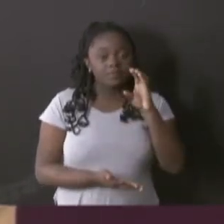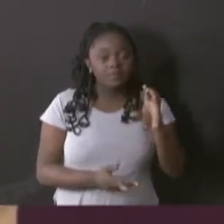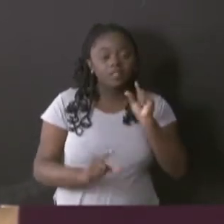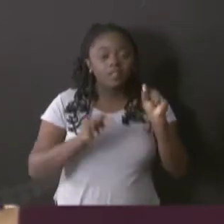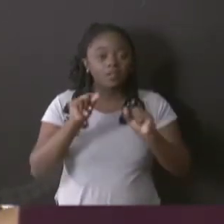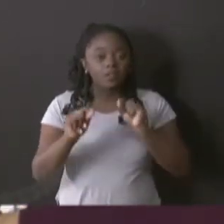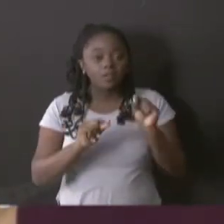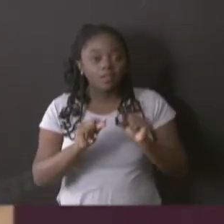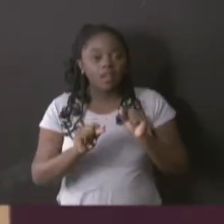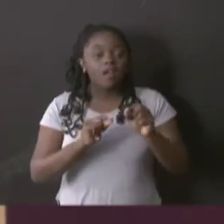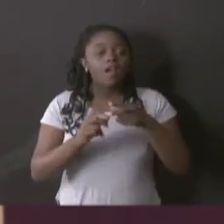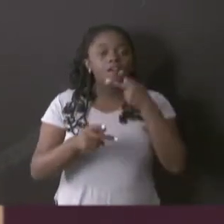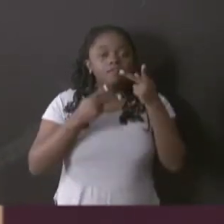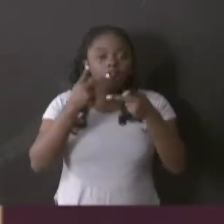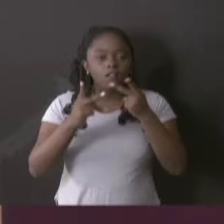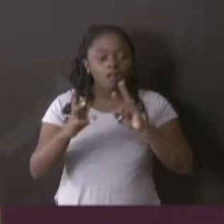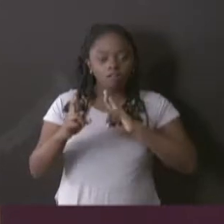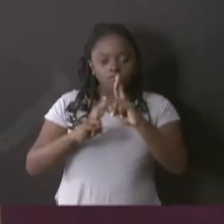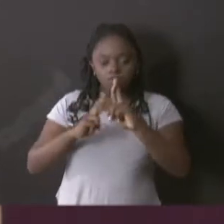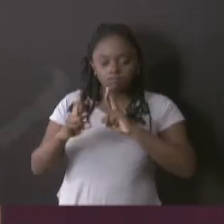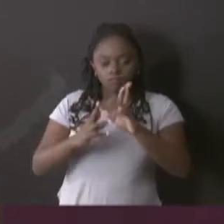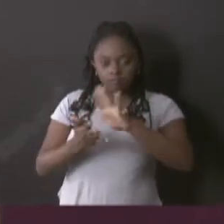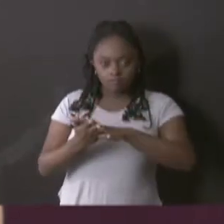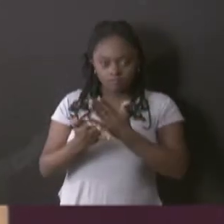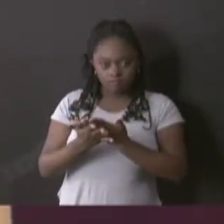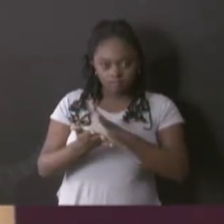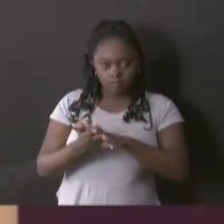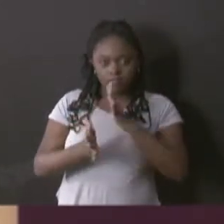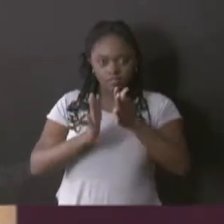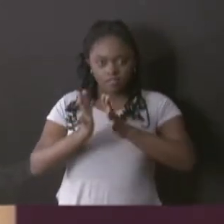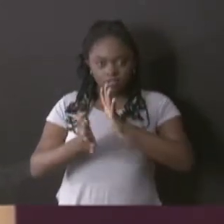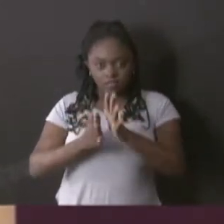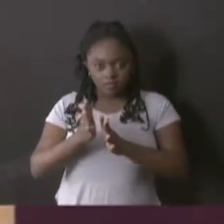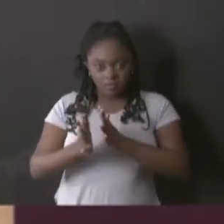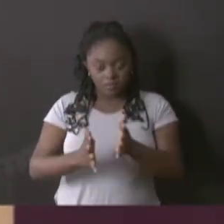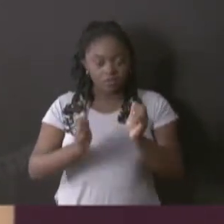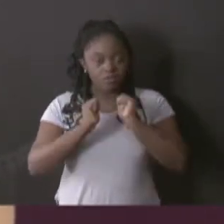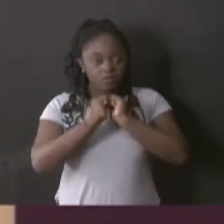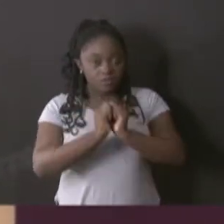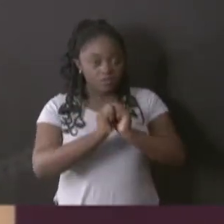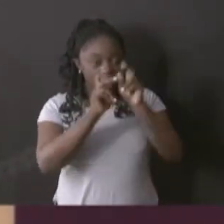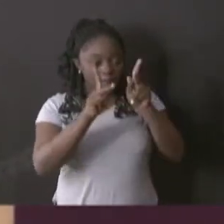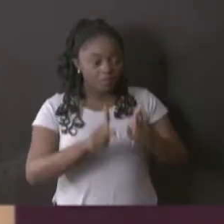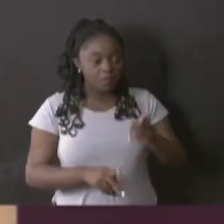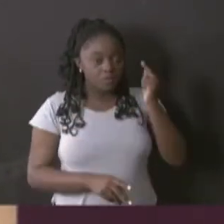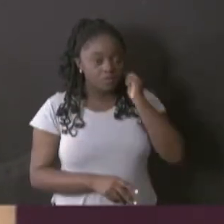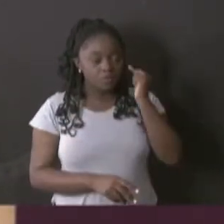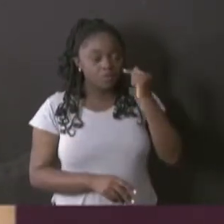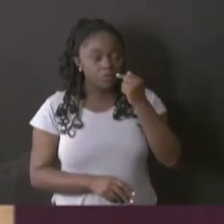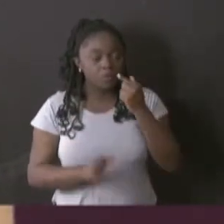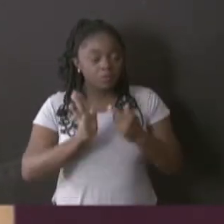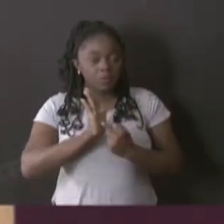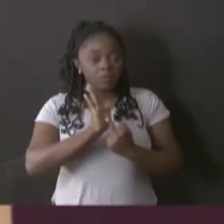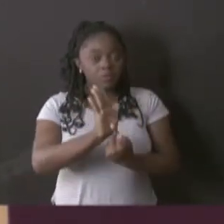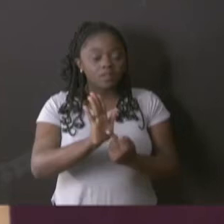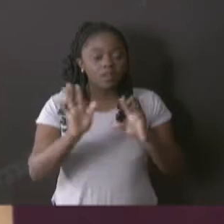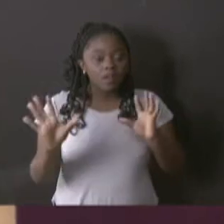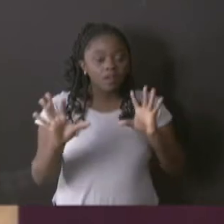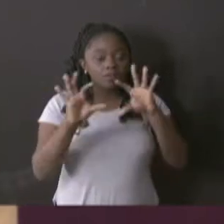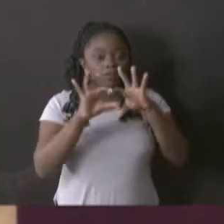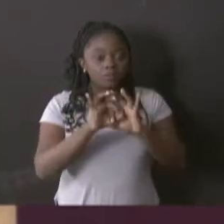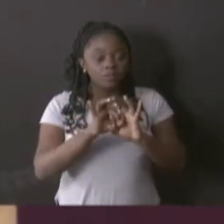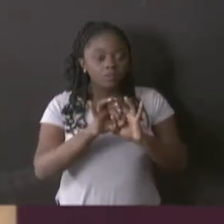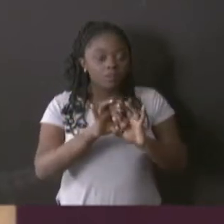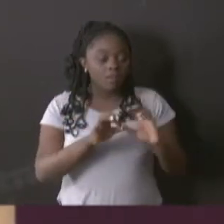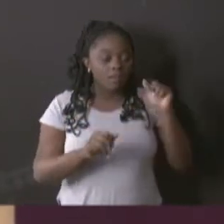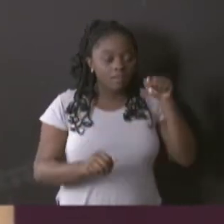sobre a relação do intérprete de Libras e a pessoa surda como uma extensão do vínculo que essa pessoa